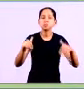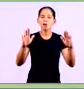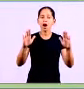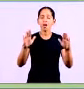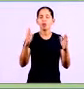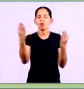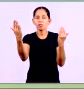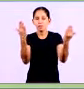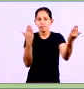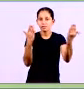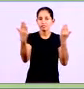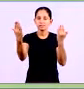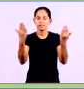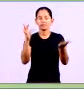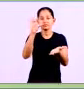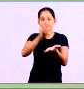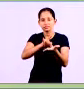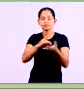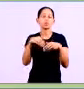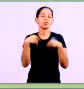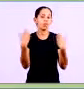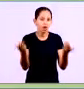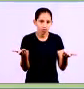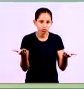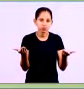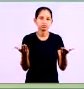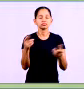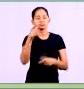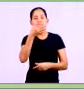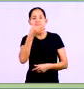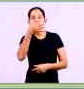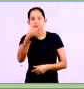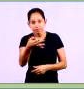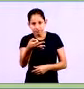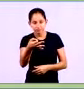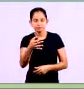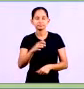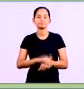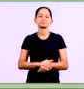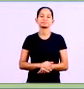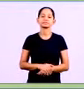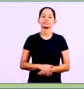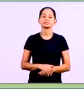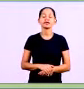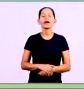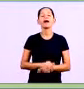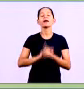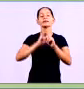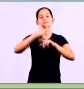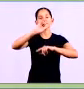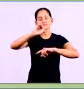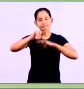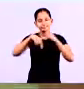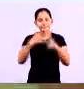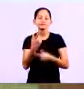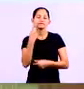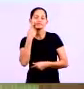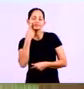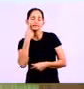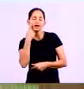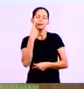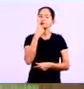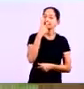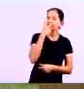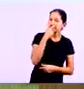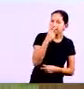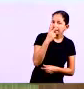seria a tributação mais justa para vocês? Aí quando a gente vai nesses links, a gente pensa, quem paga